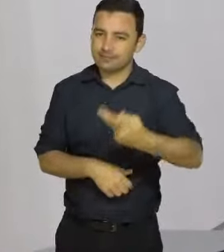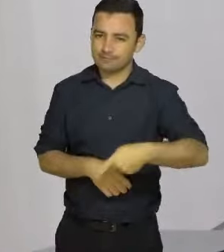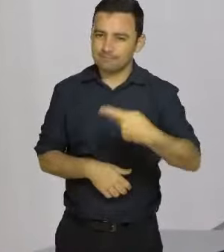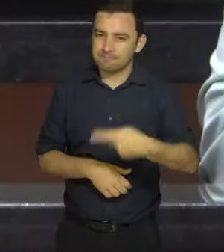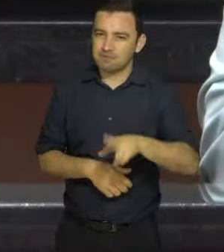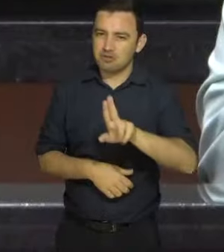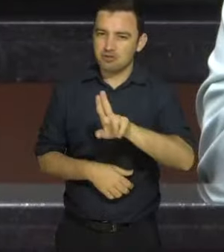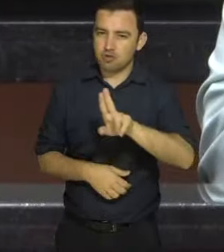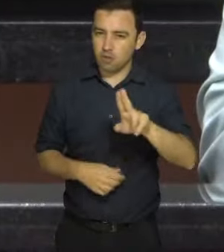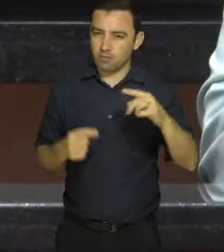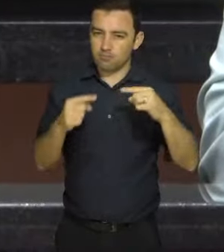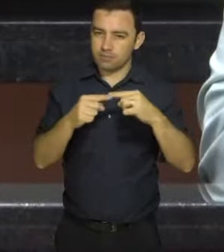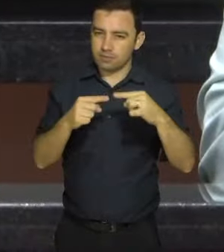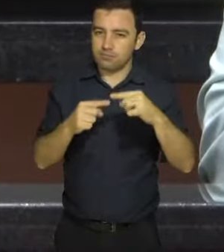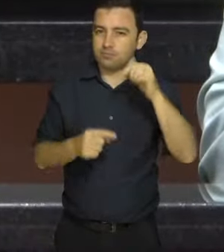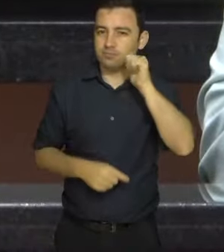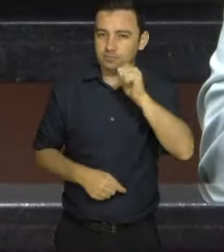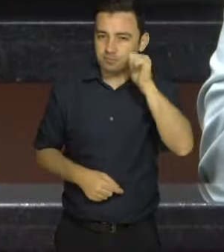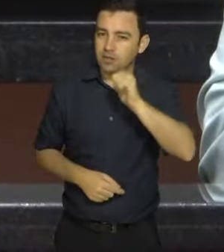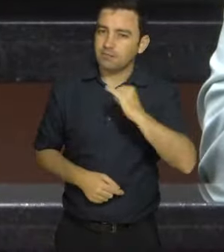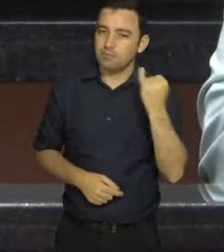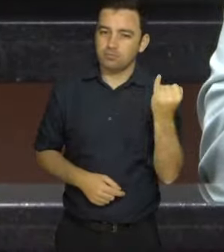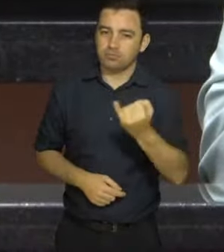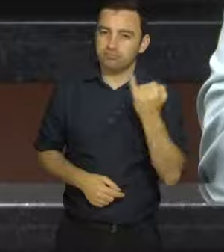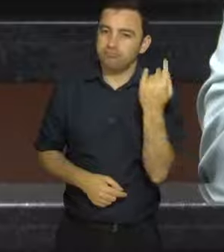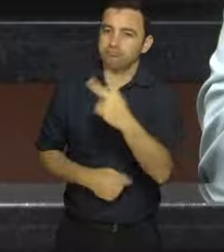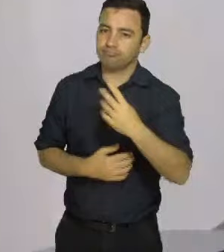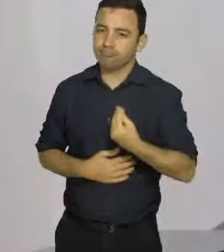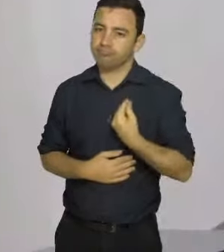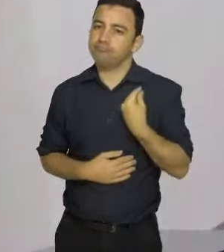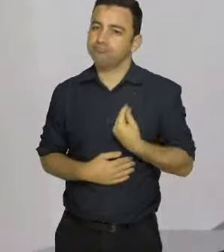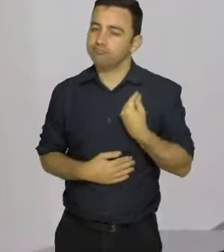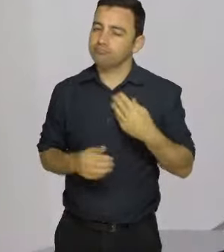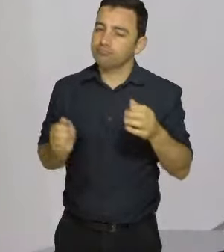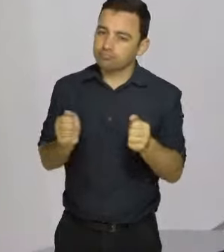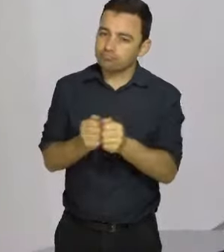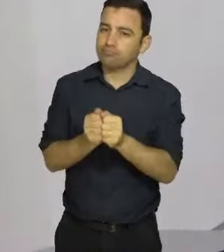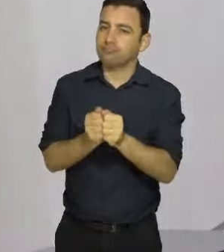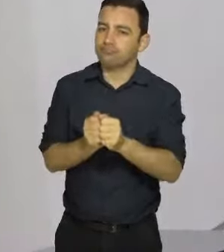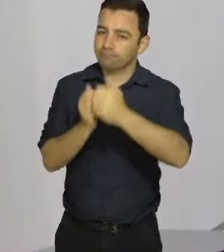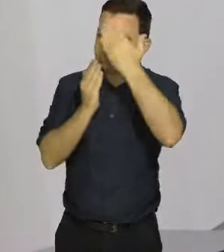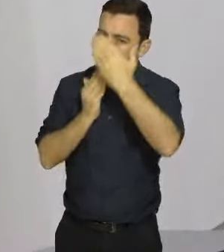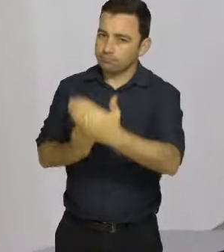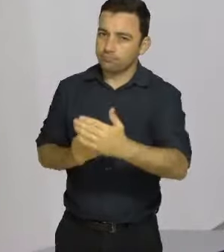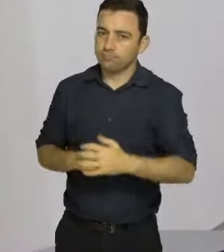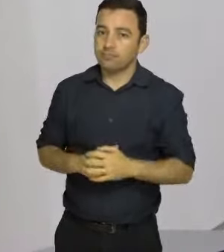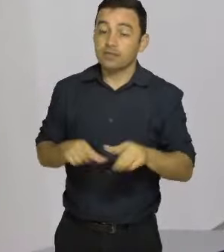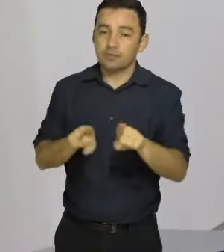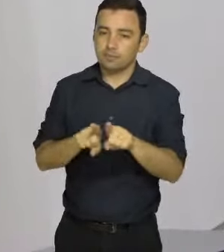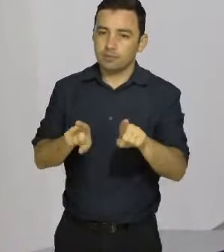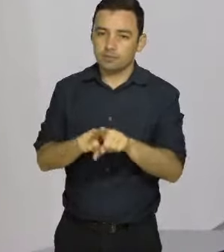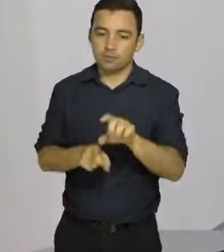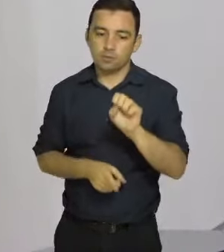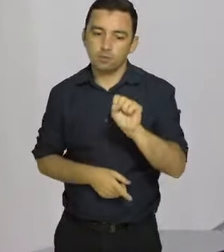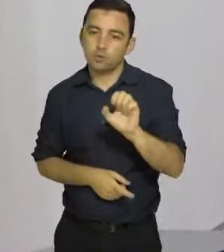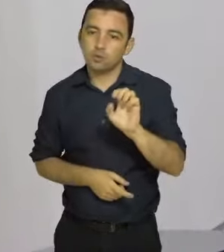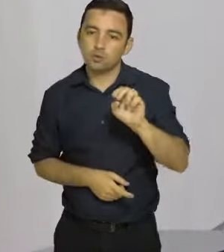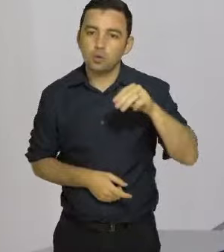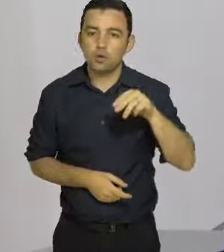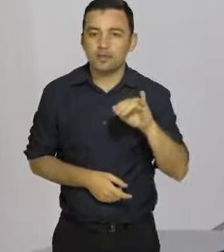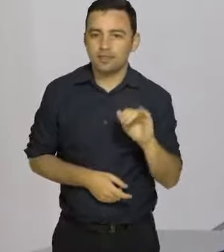de mulher. É muito importante a sua presença aqui conosco. Agradeço. Agradeço muito a Sônia. Vou falar